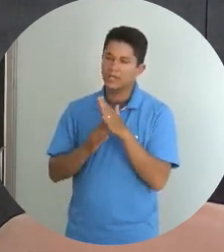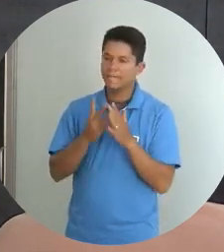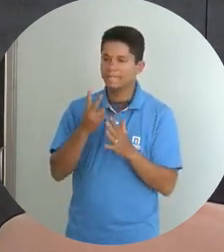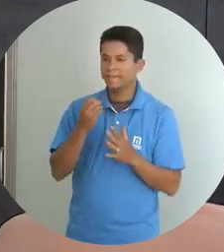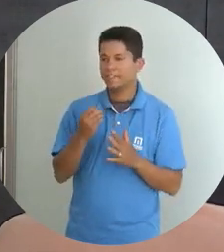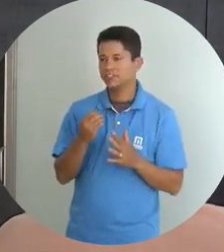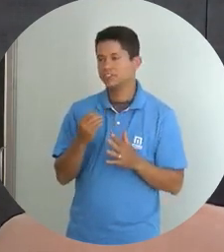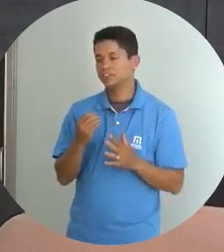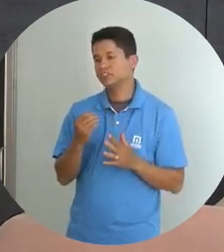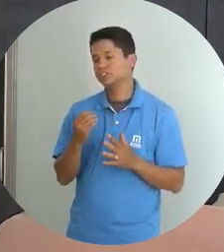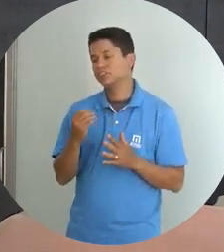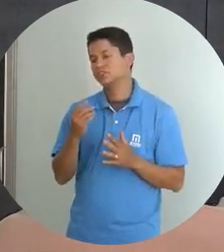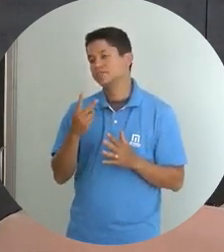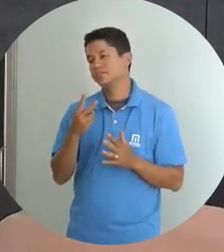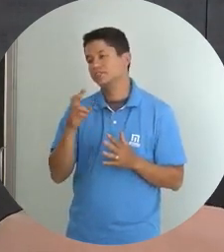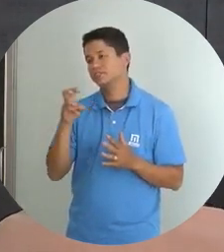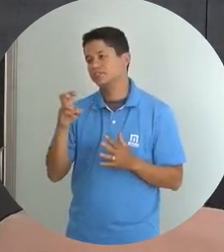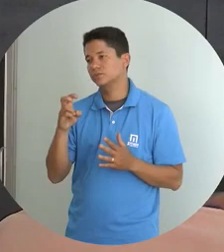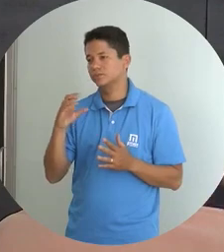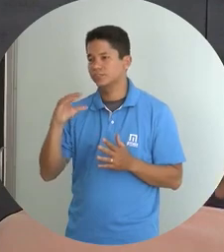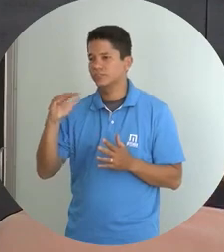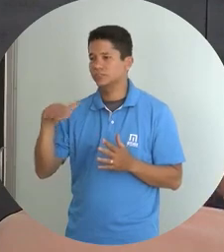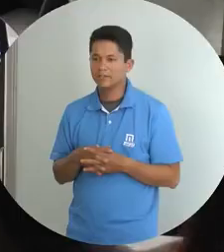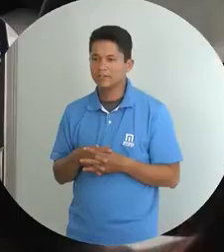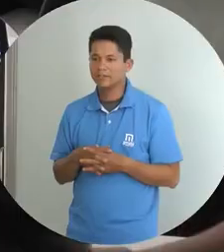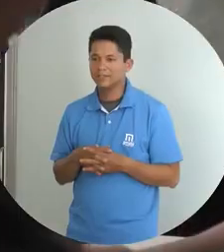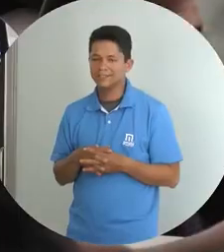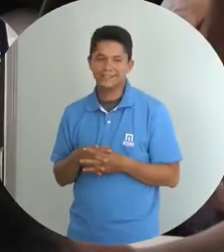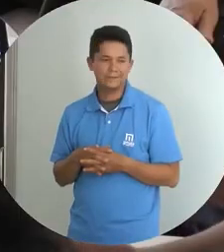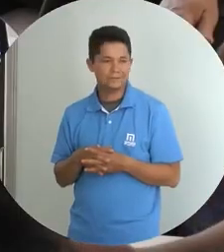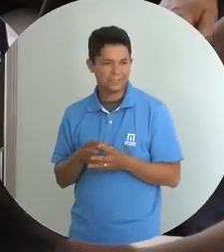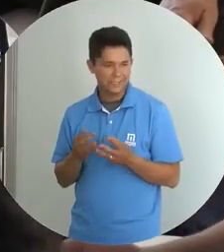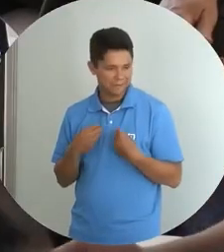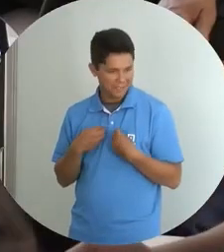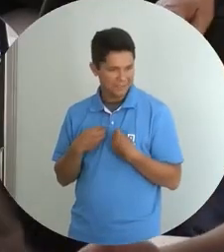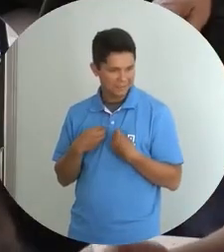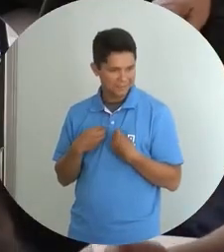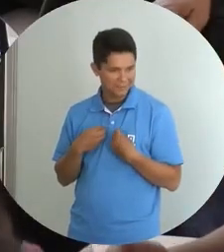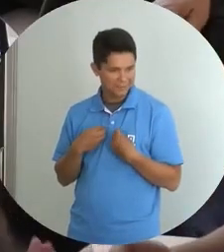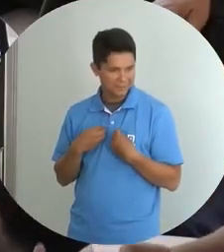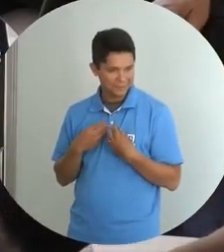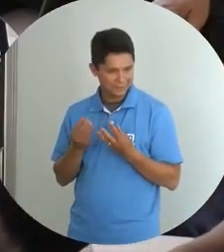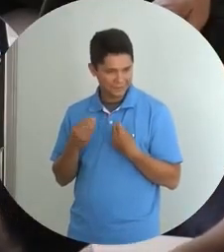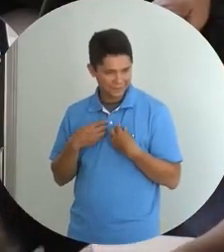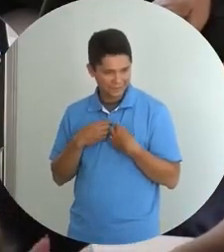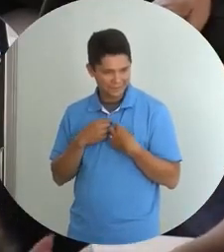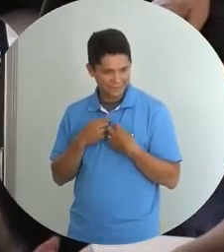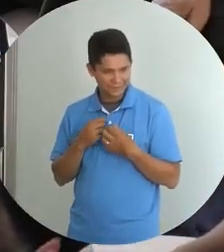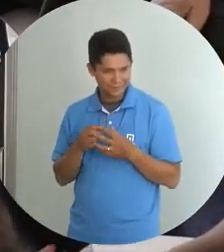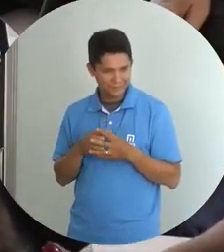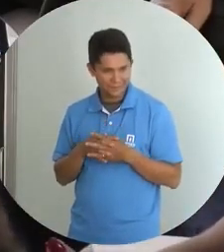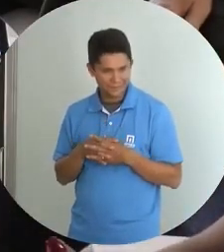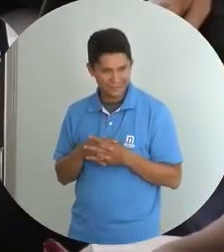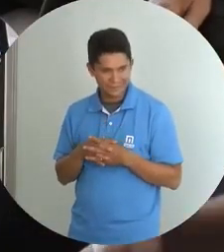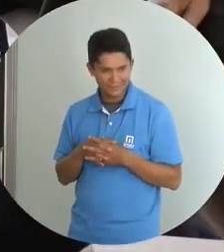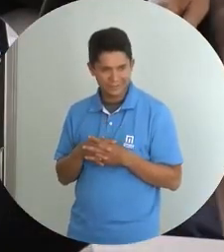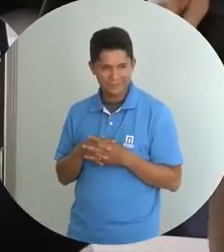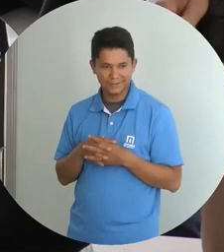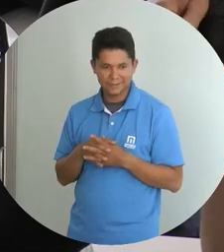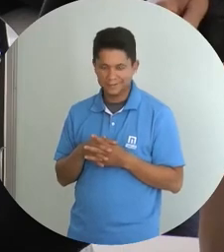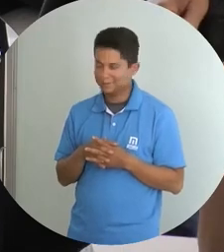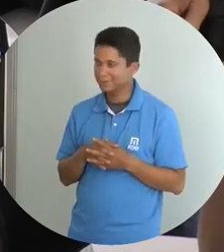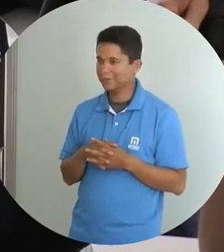25 centímetros, algo nesse sentido. Tá? Não, aí você calcula o diâmetro. Qual o diâmetro que